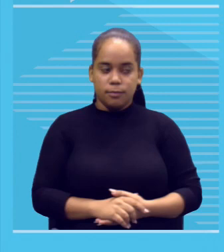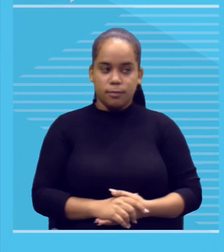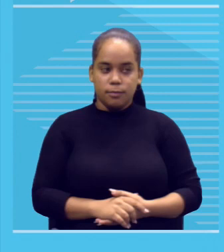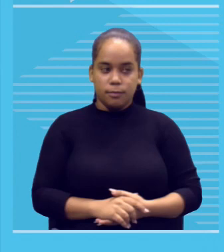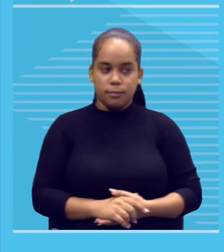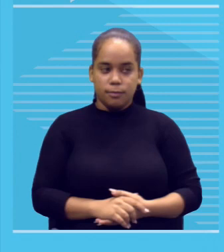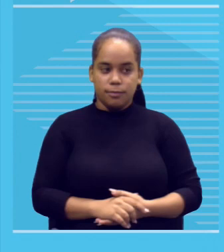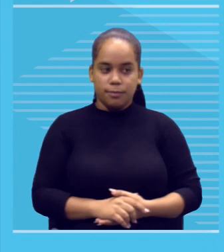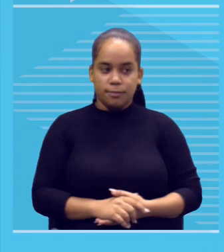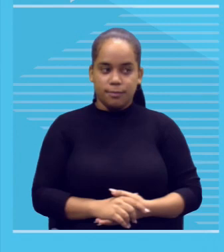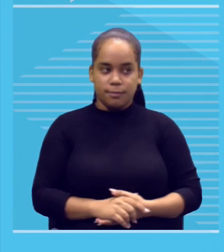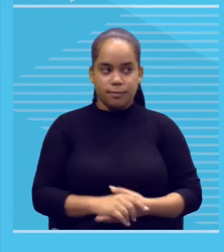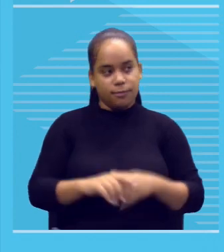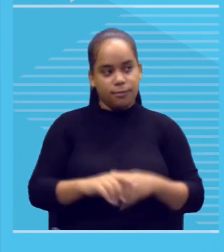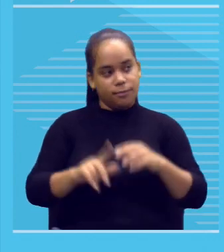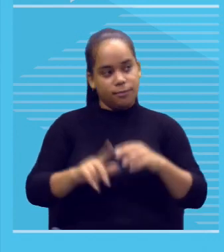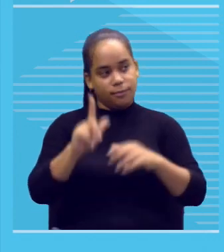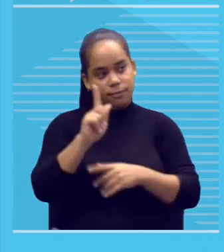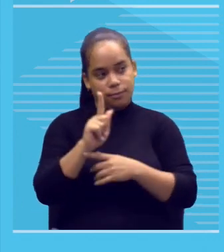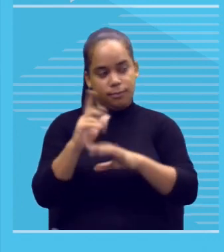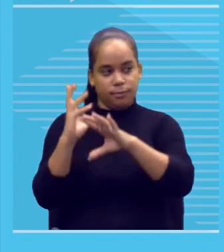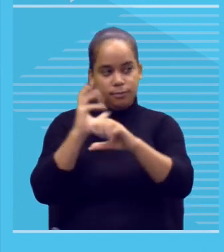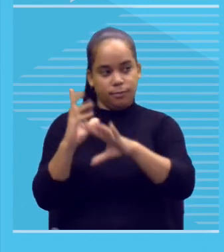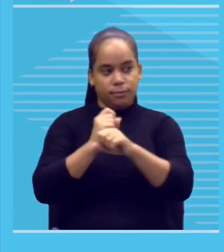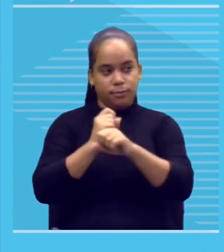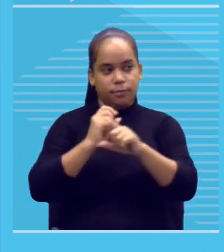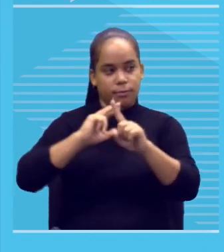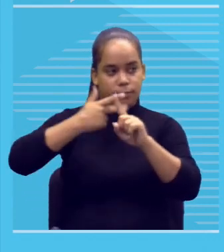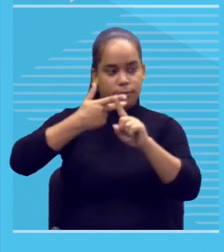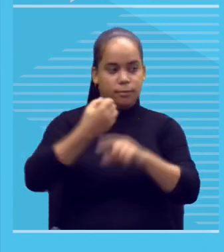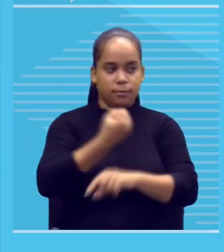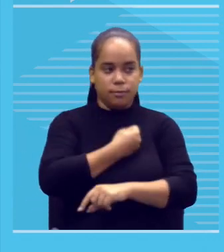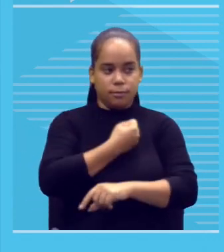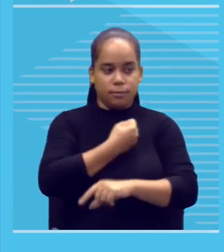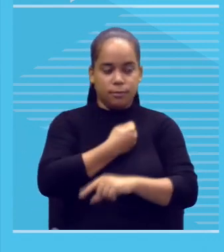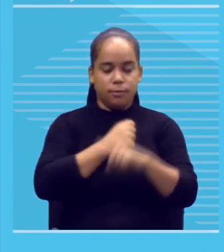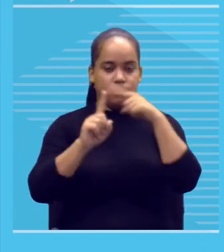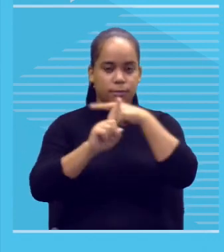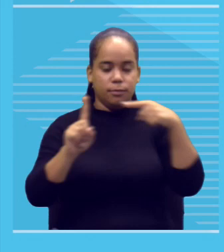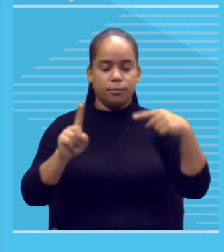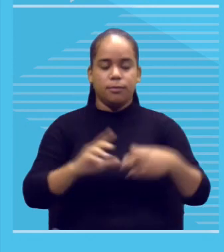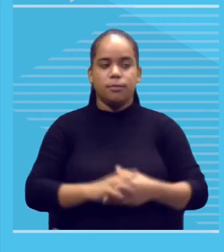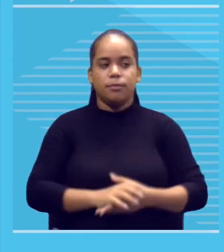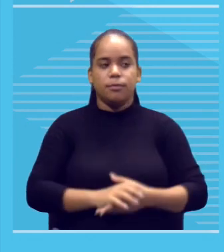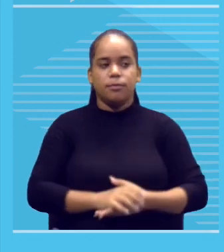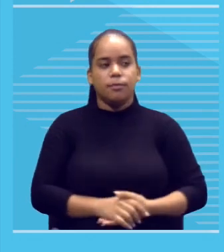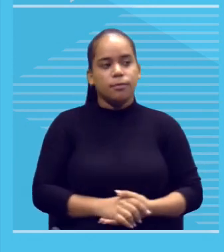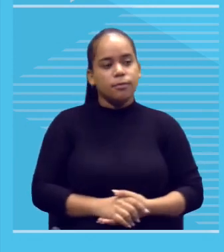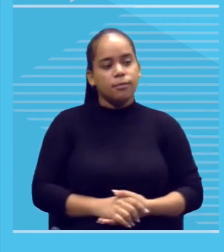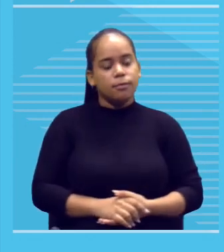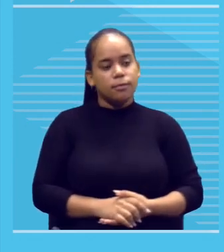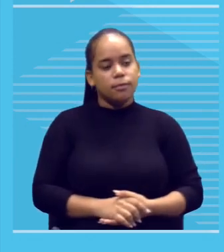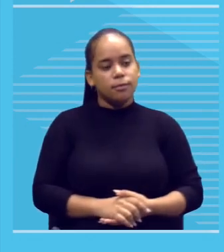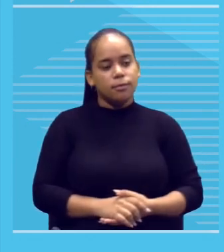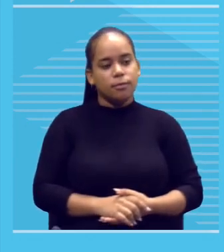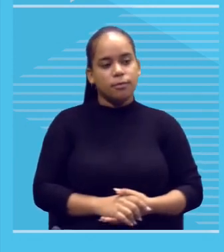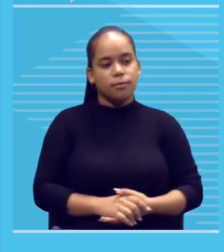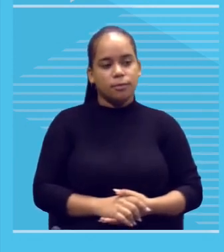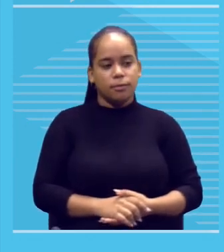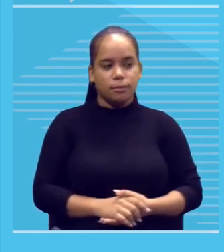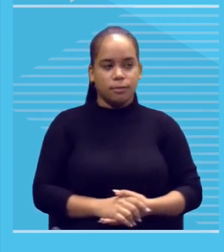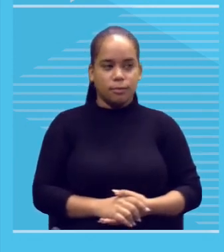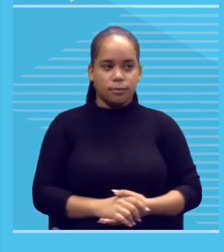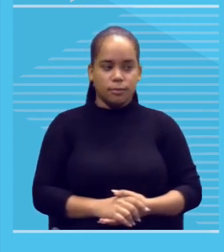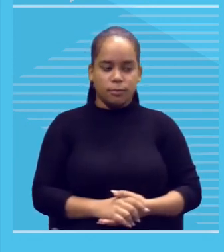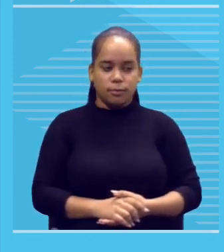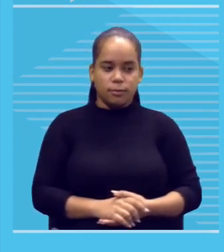letra g a soma do dobro de um número com sua metade eu tô somando